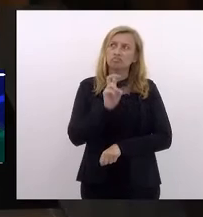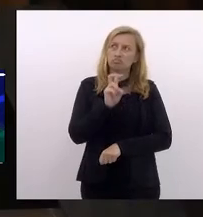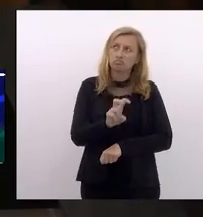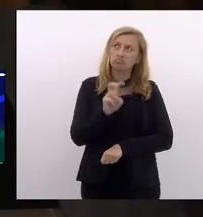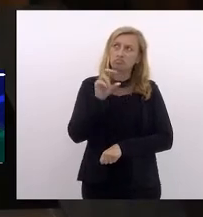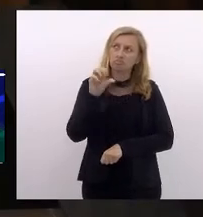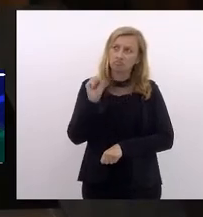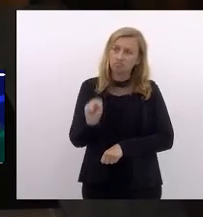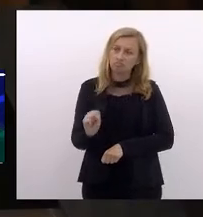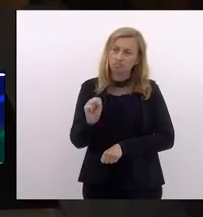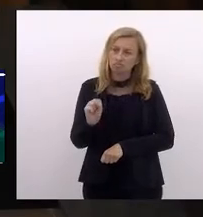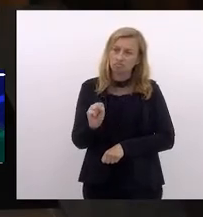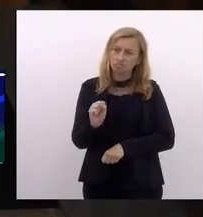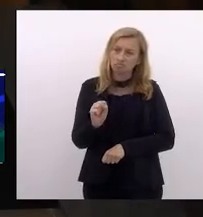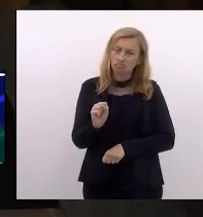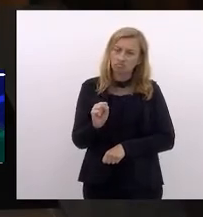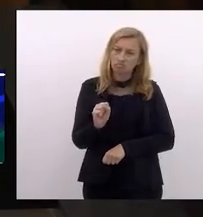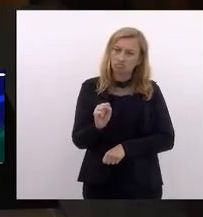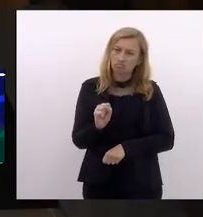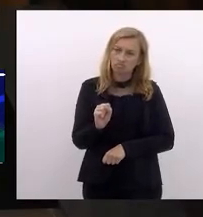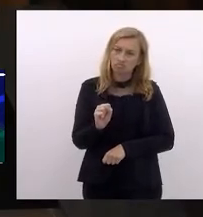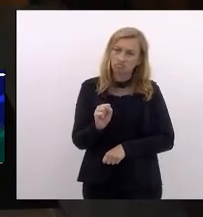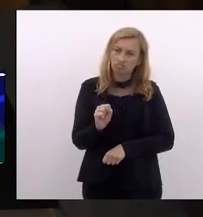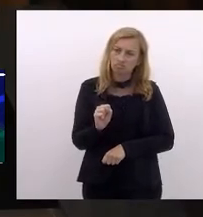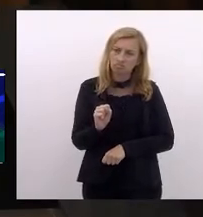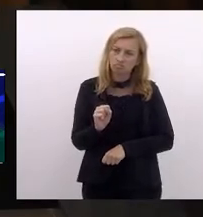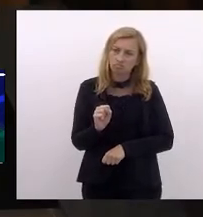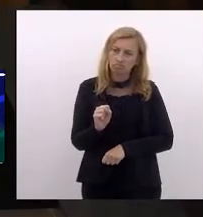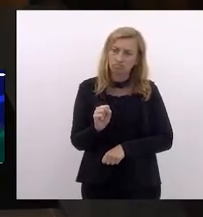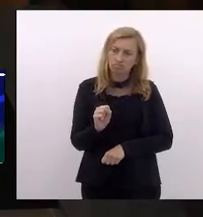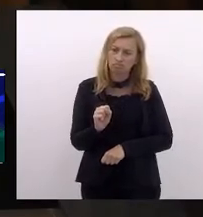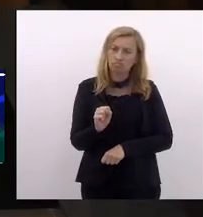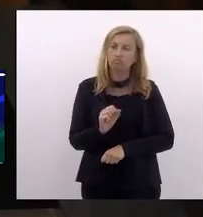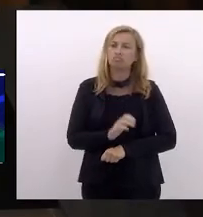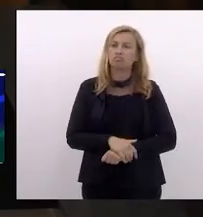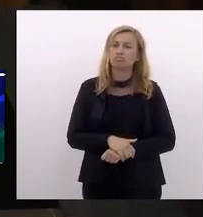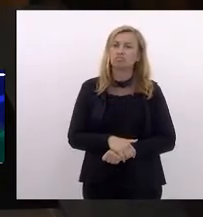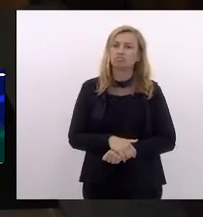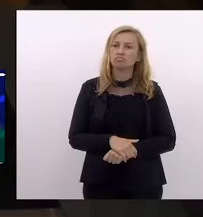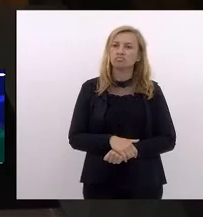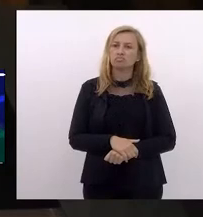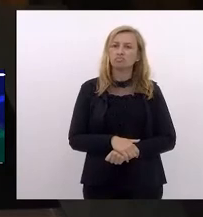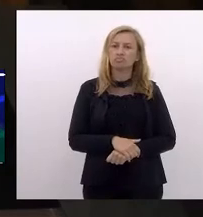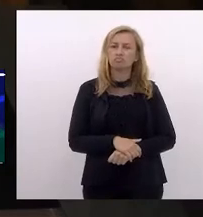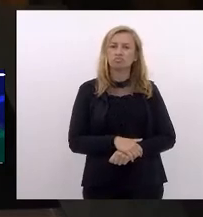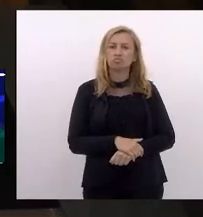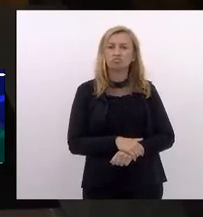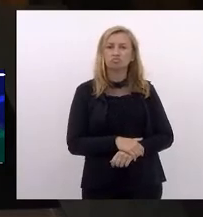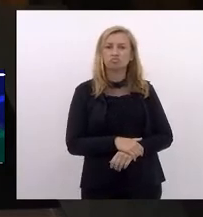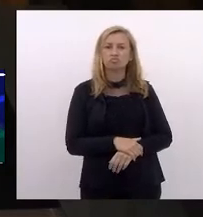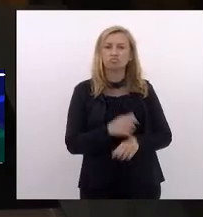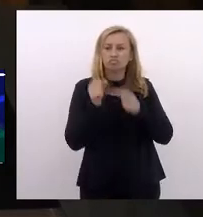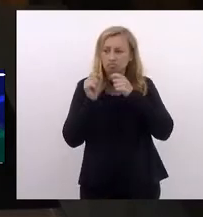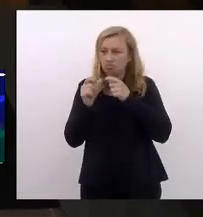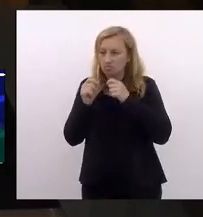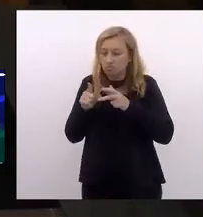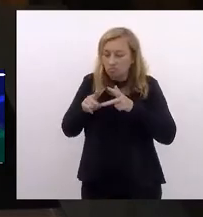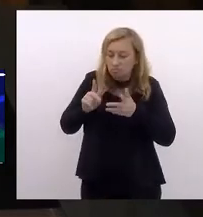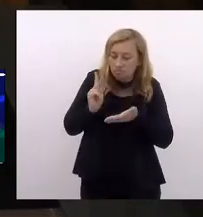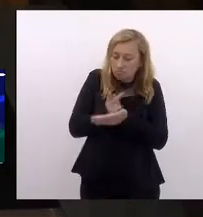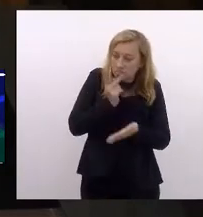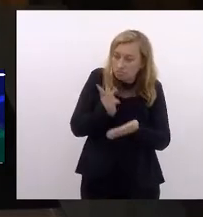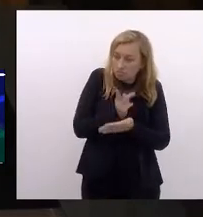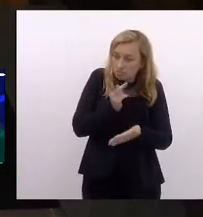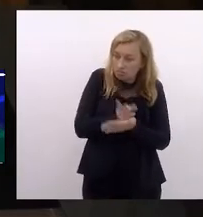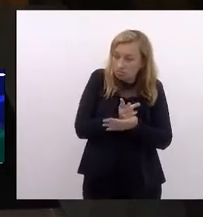58 determinações para que o governo em São Vitor eu corrigir os vícios das suas